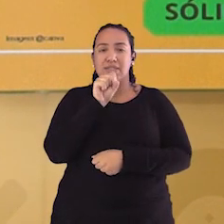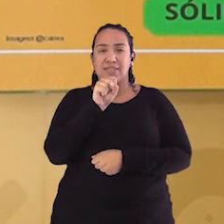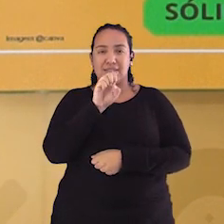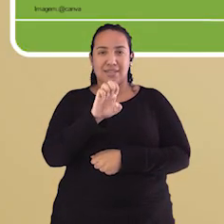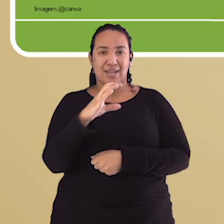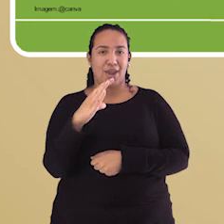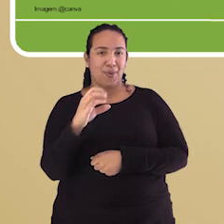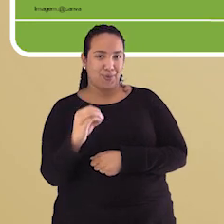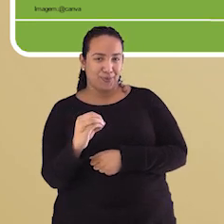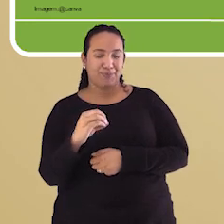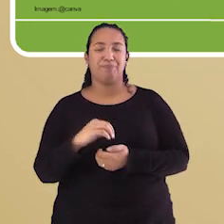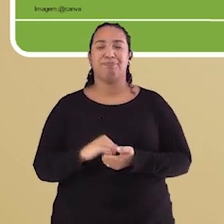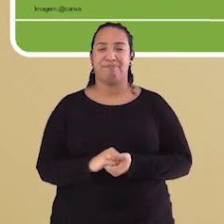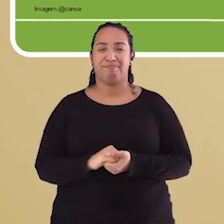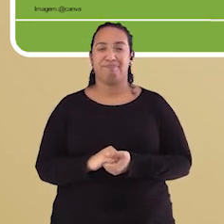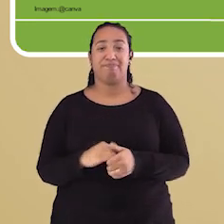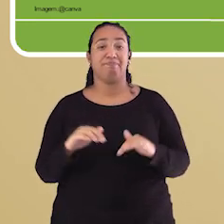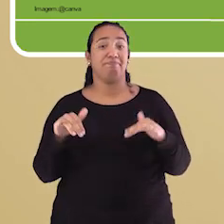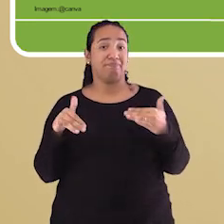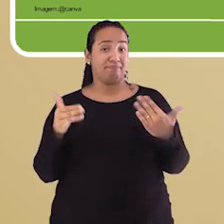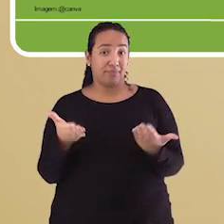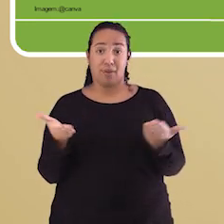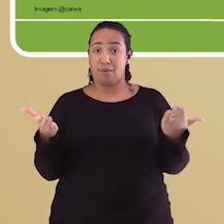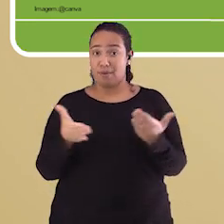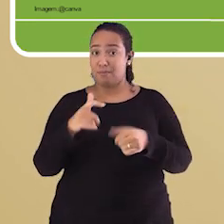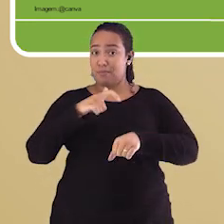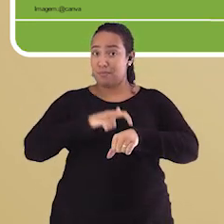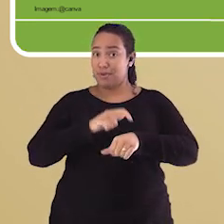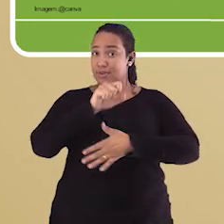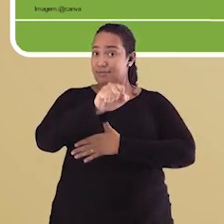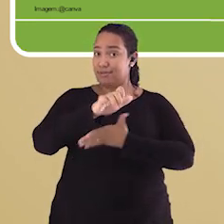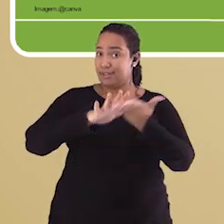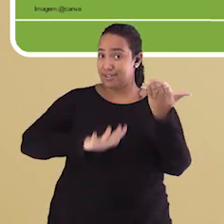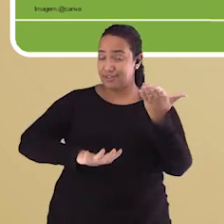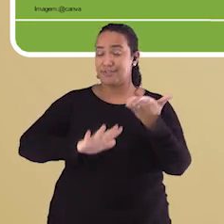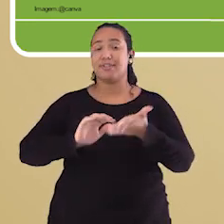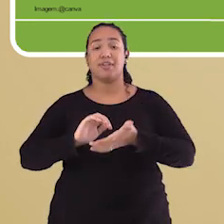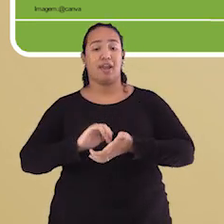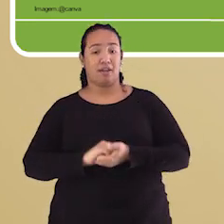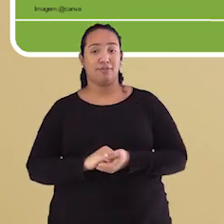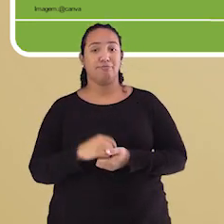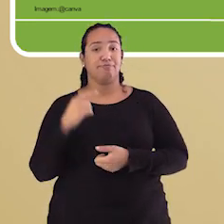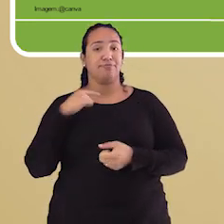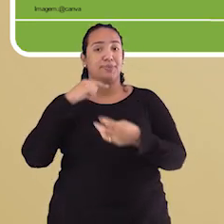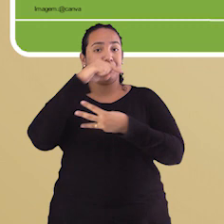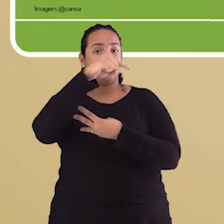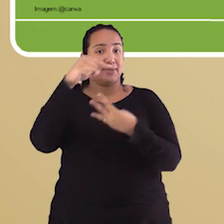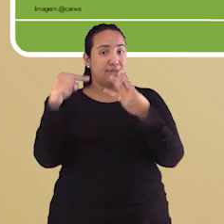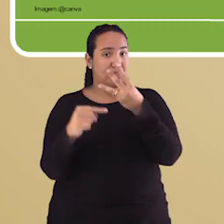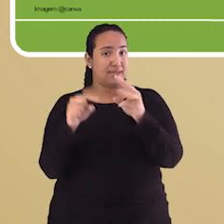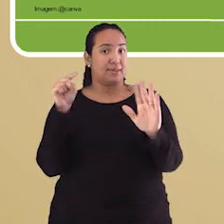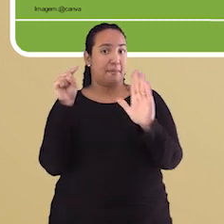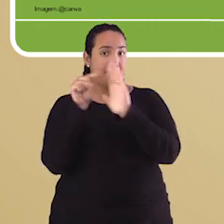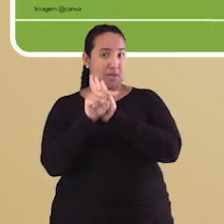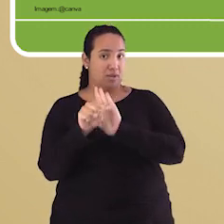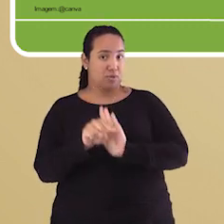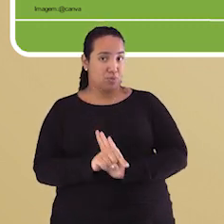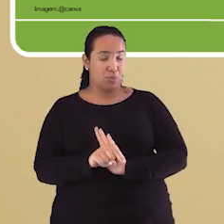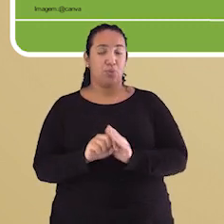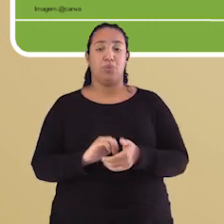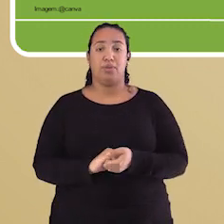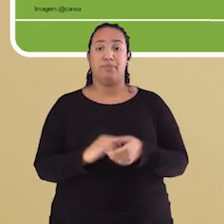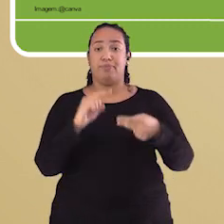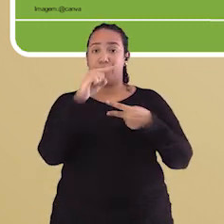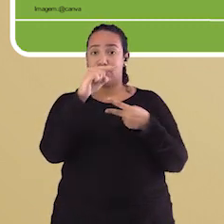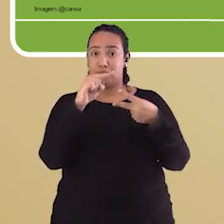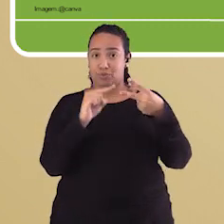naftalina. Agora chegou o momento de realizarmos a nossa atividade do dia. Serão 3 questões, sendo